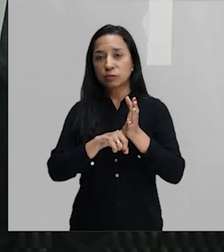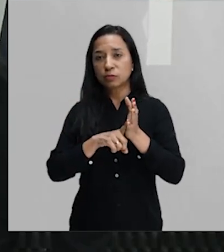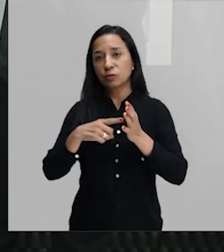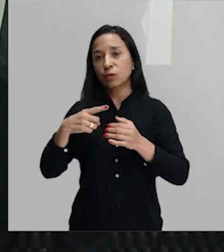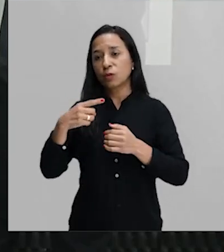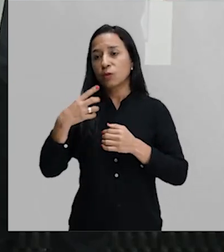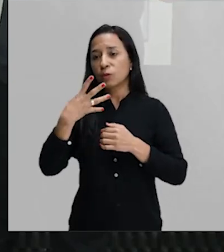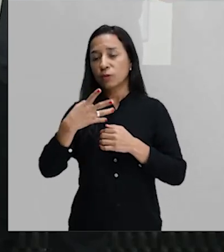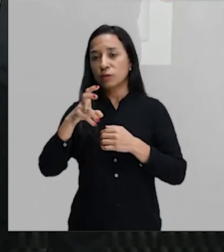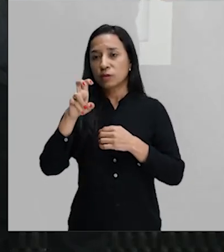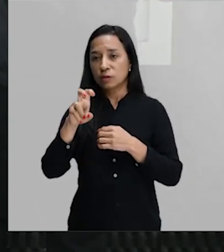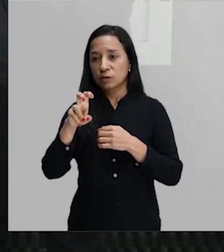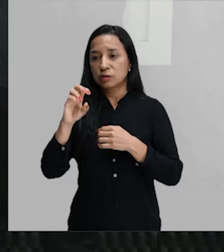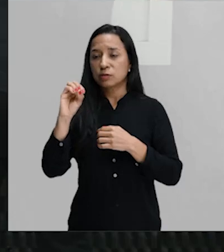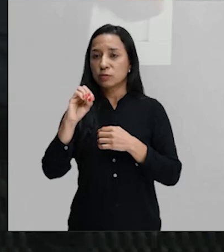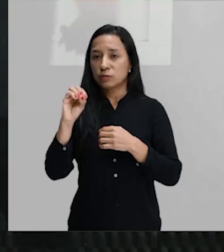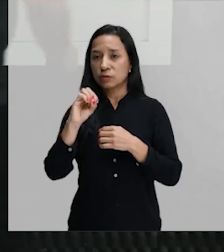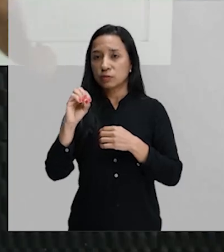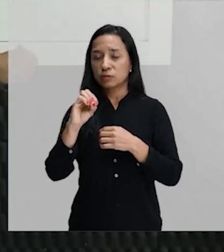graus.